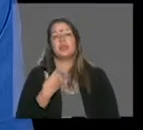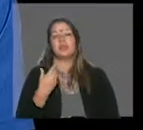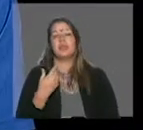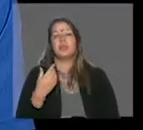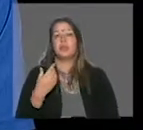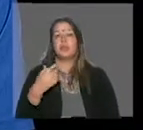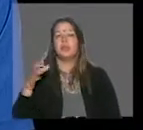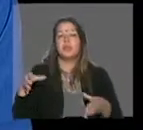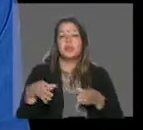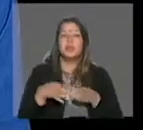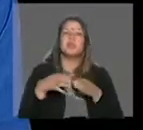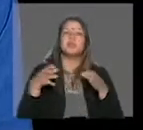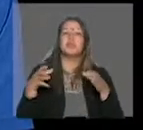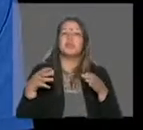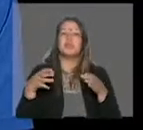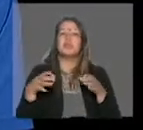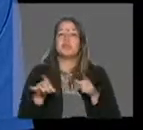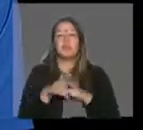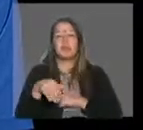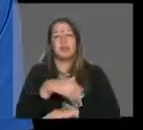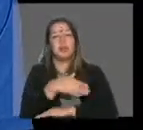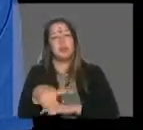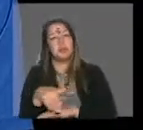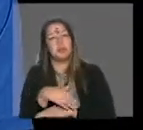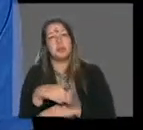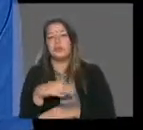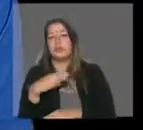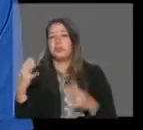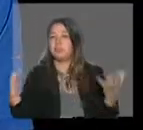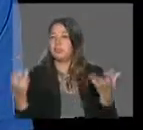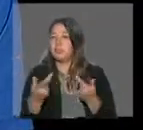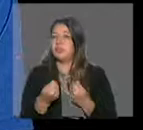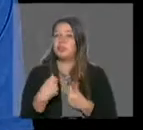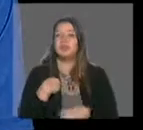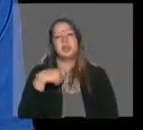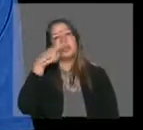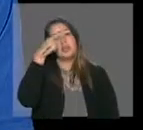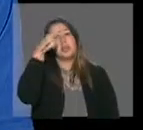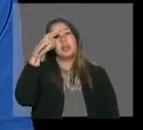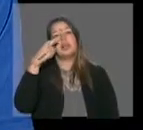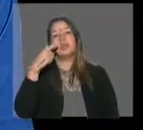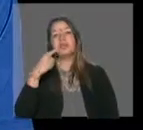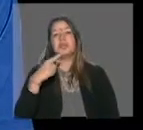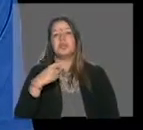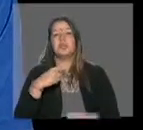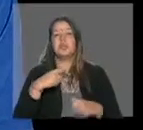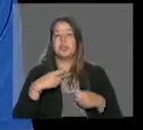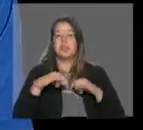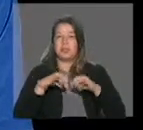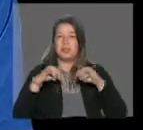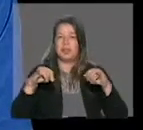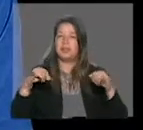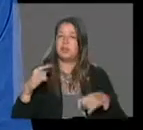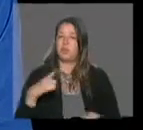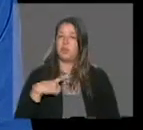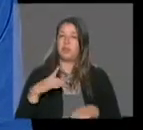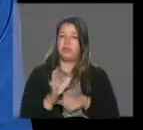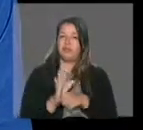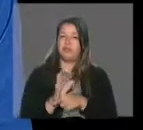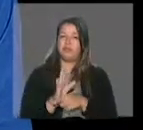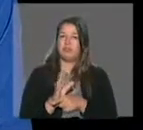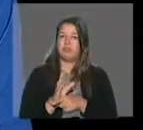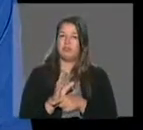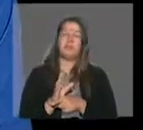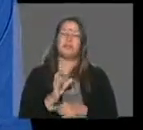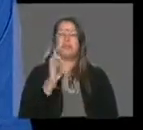da interação do elenco com a rua é maravilhosa. Eu lembro do meu documentário sobre o delegado, que nós fizemos um documentário